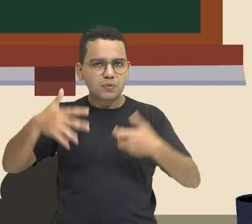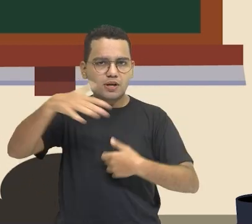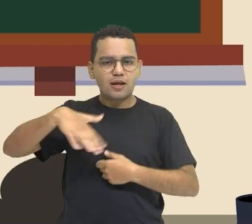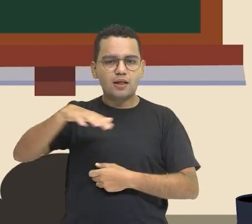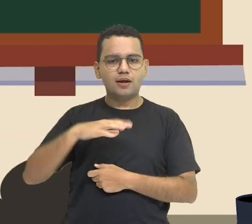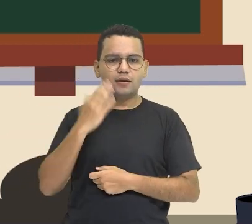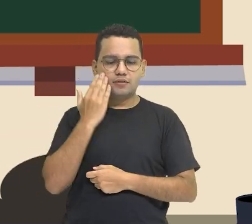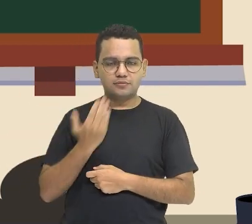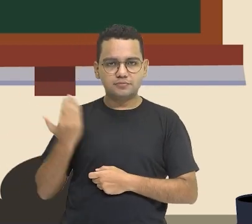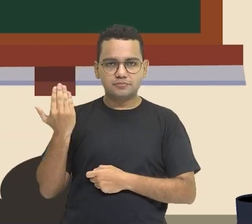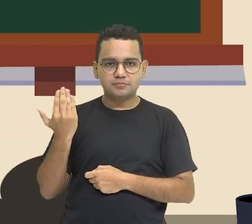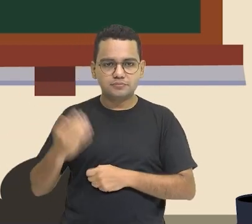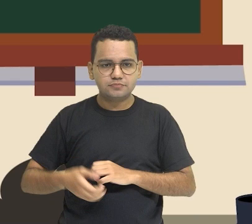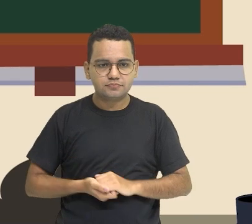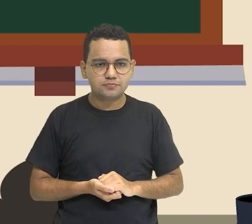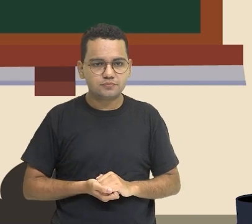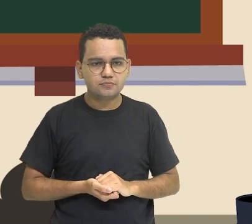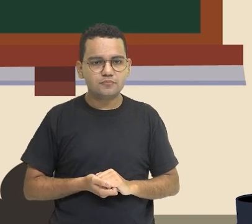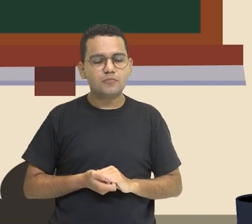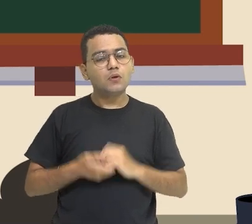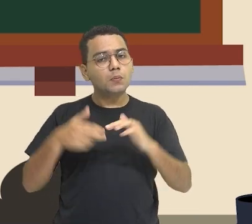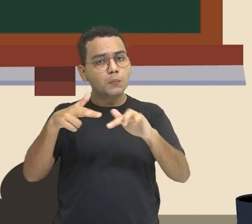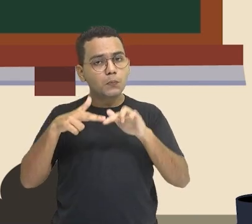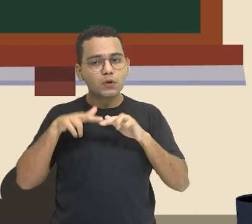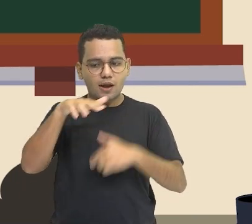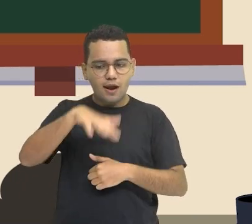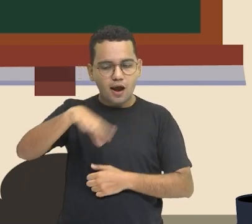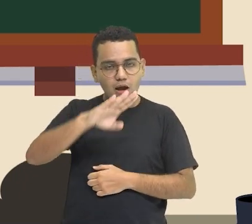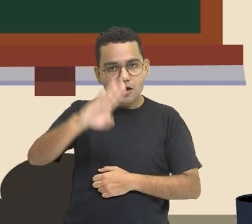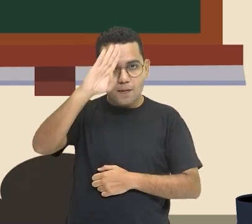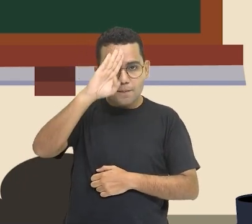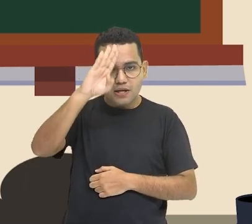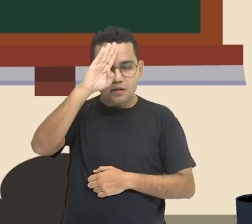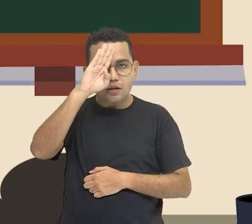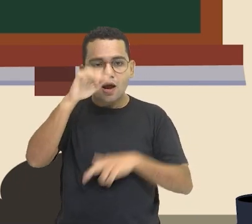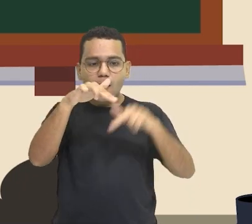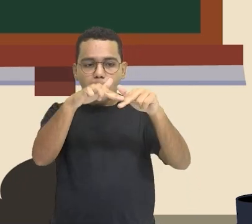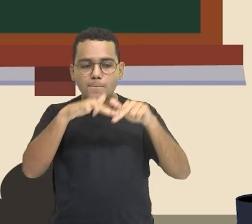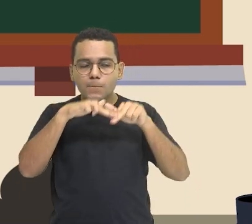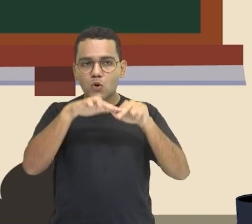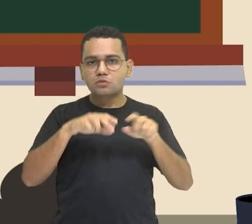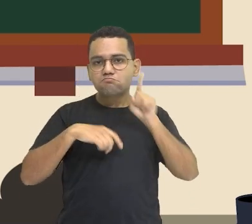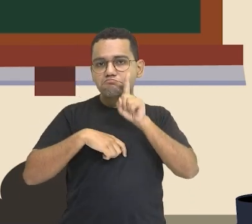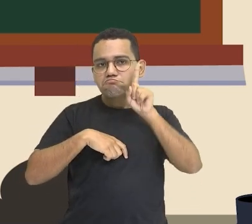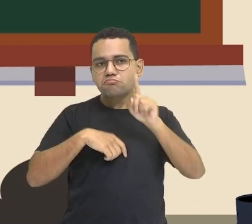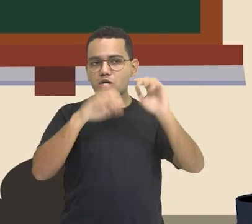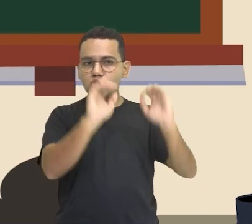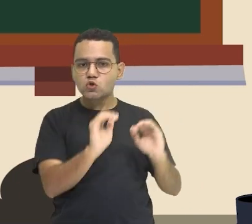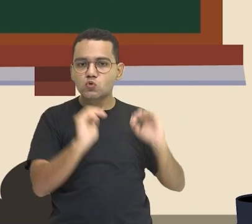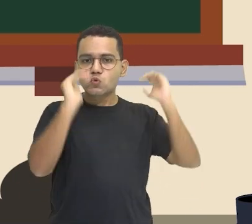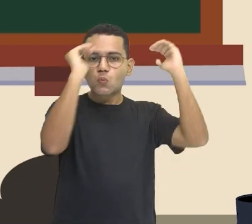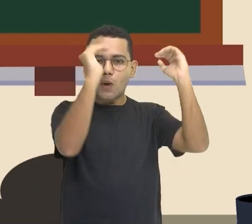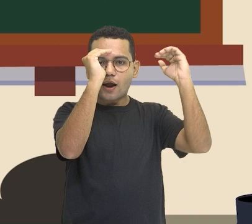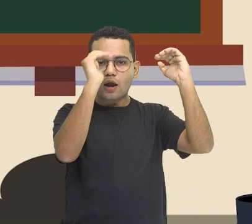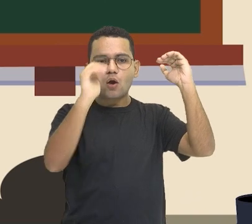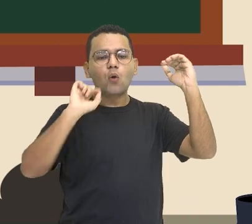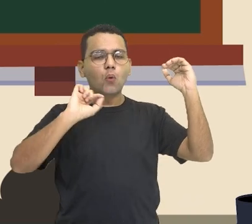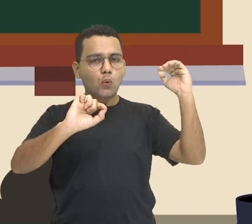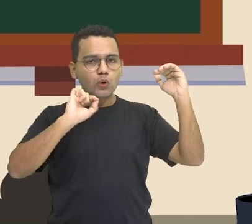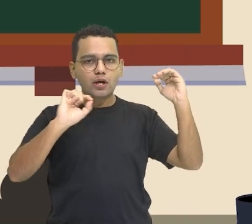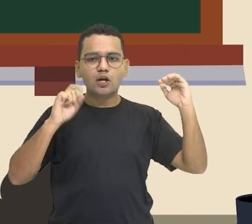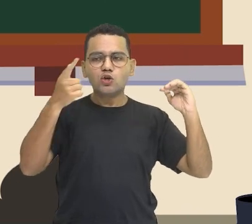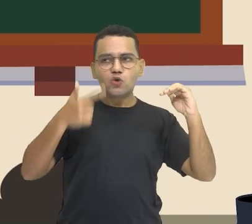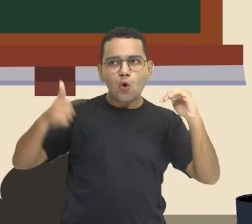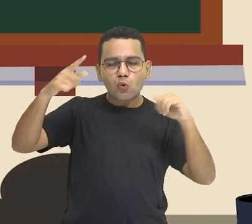unipolaridade, uma vez que, sob o ponto de vista militar, os Estados Unidos se tornaram soberanos diante da impossibilidade de qualquer